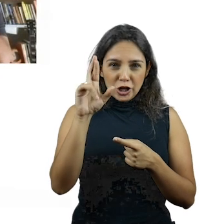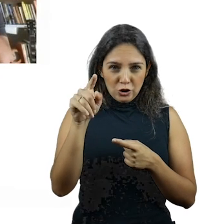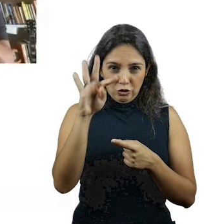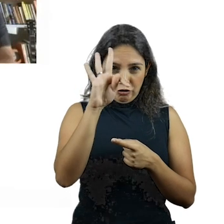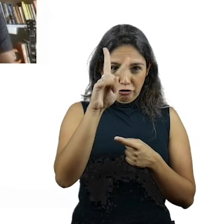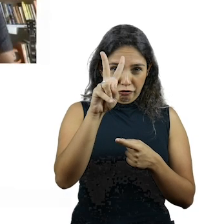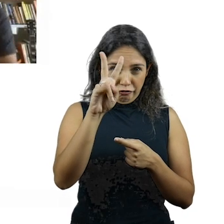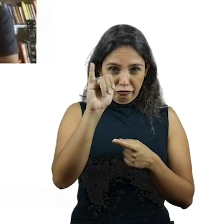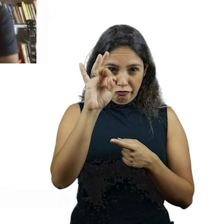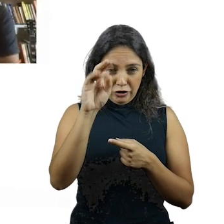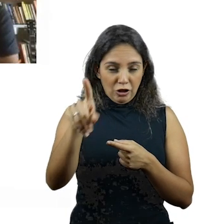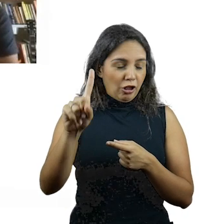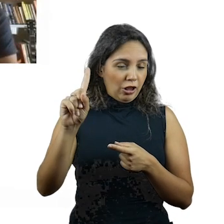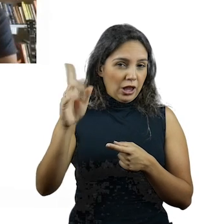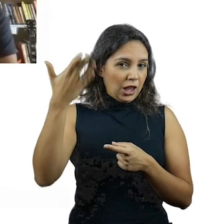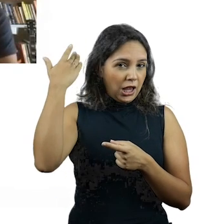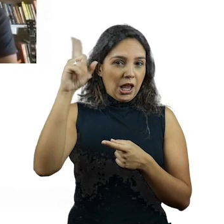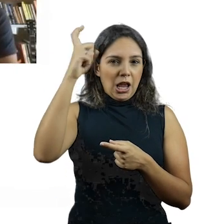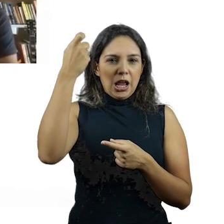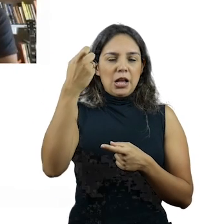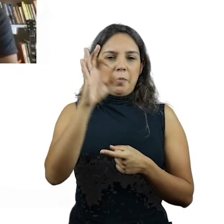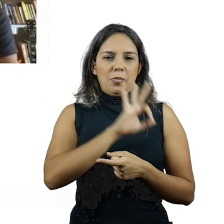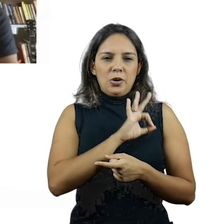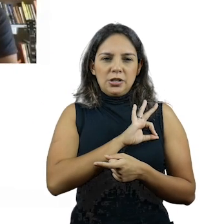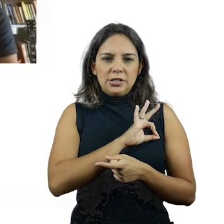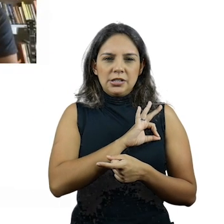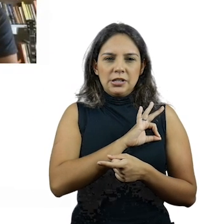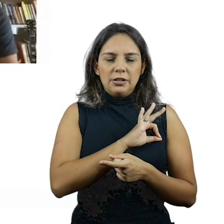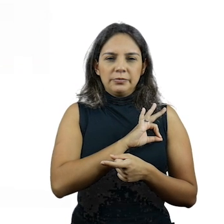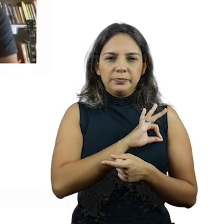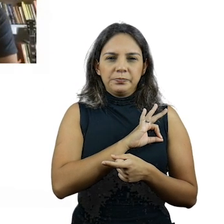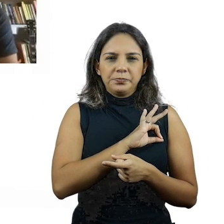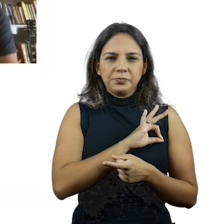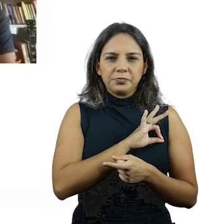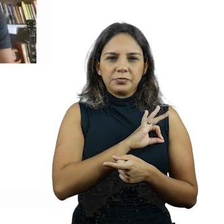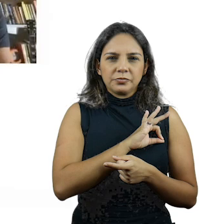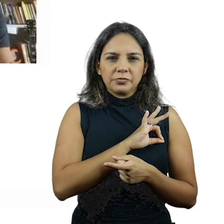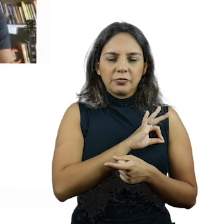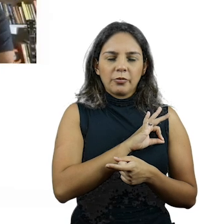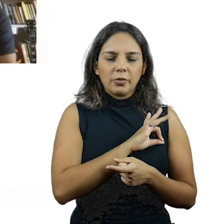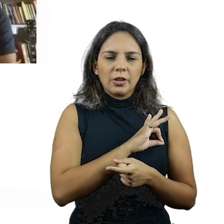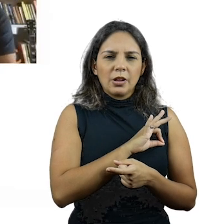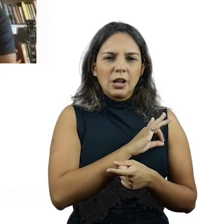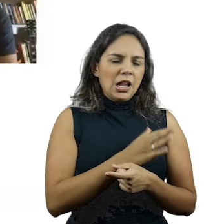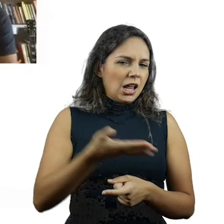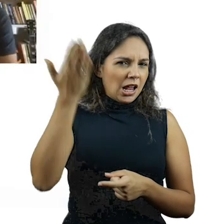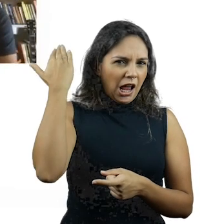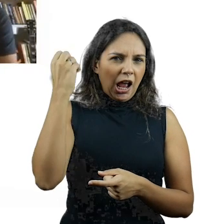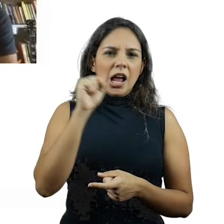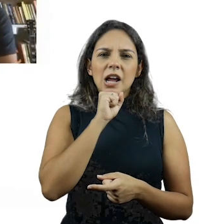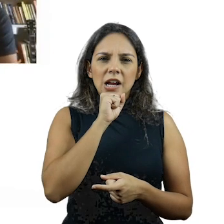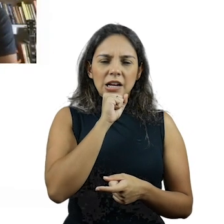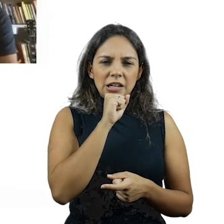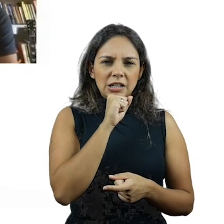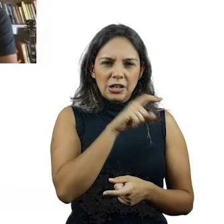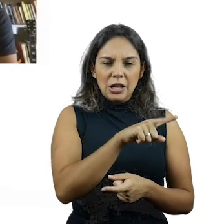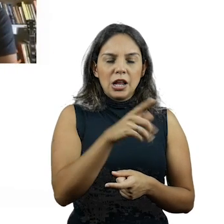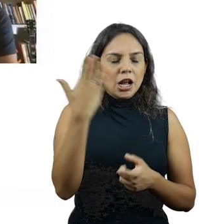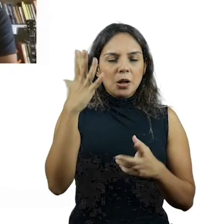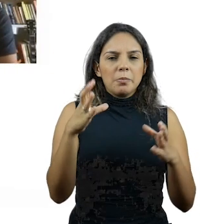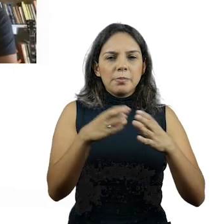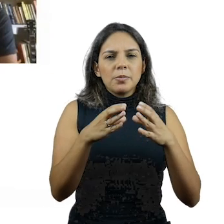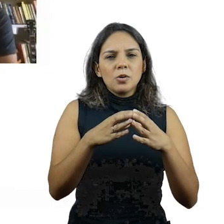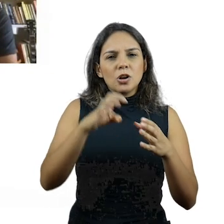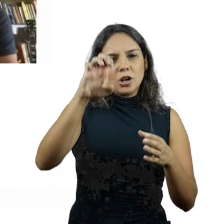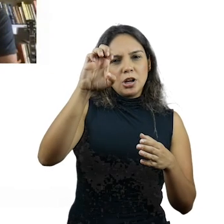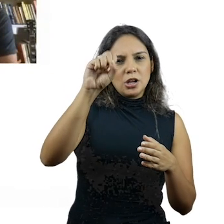década de 60, 70, chegou a participar daquele Esquadrão da Morte aqui do Rio, do Mariel Mariscot, que é a raiz de todas